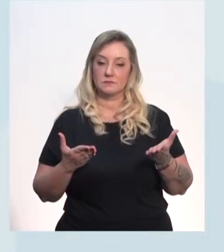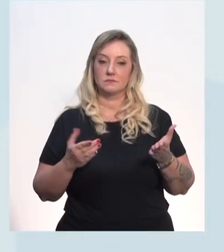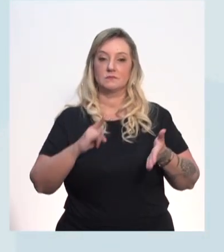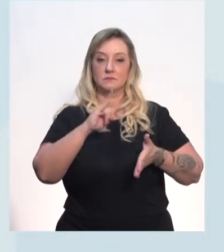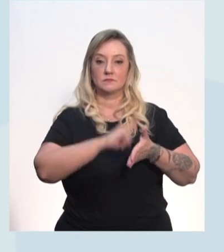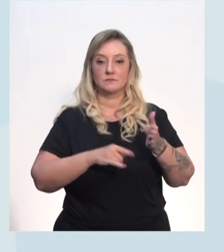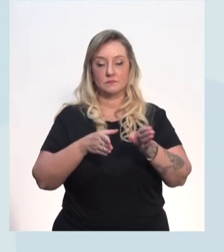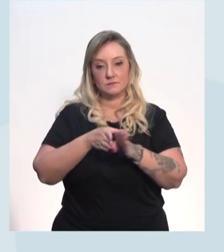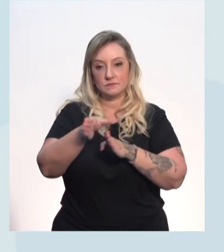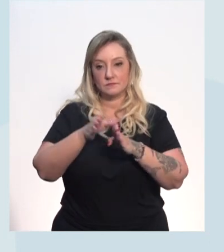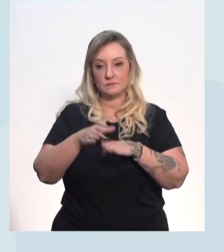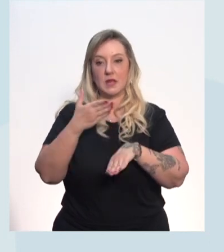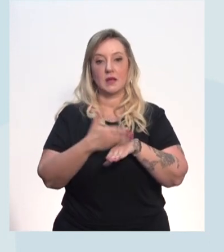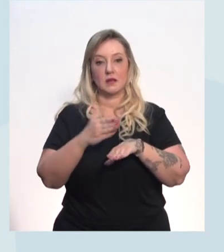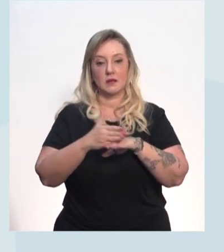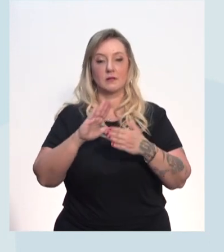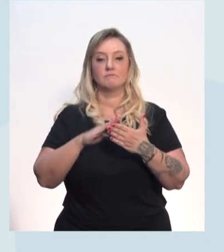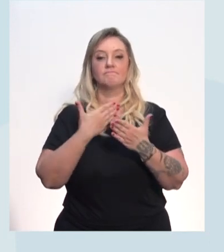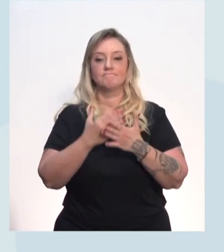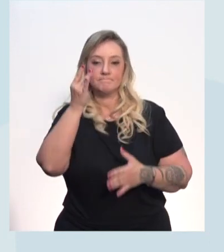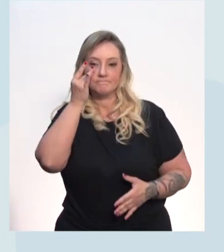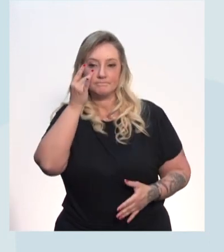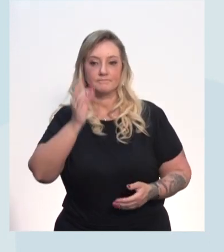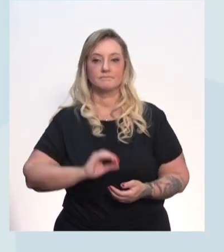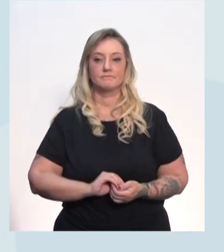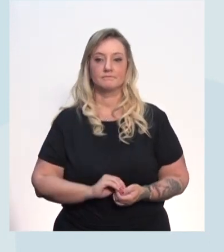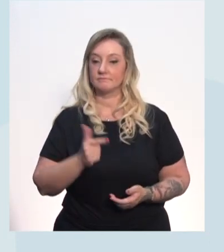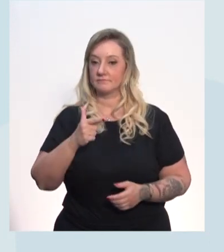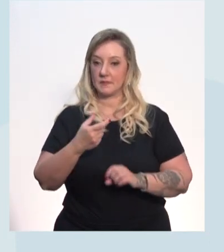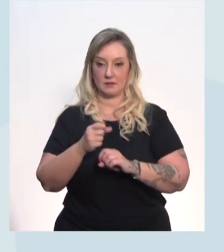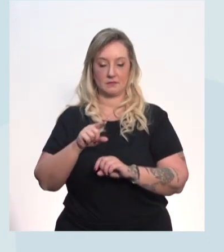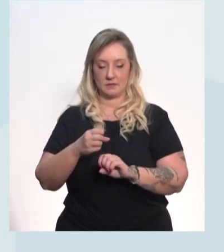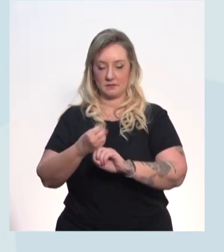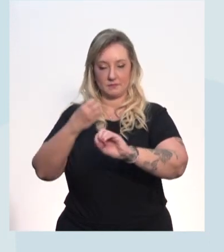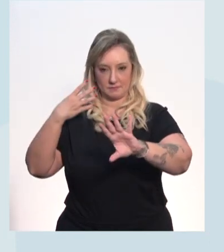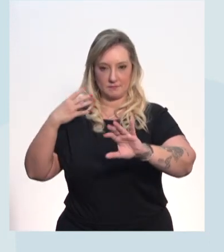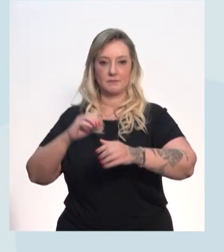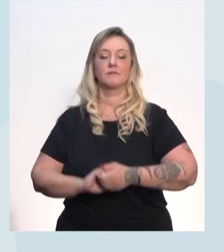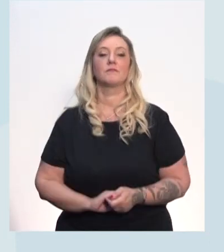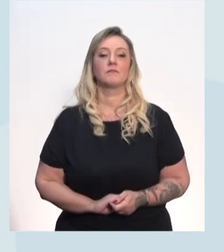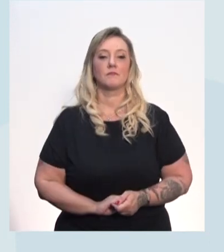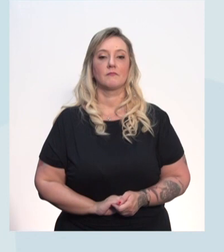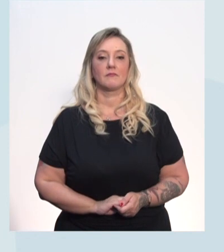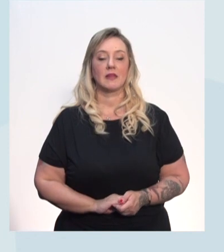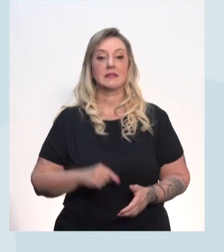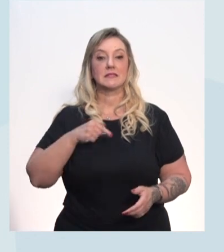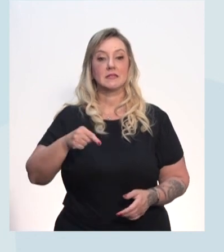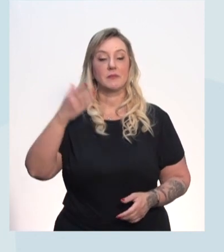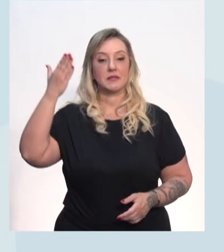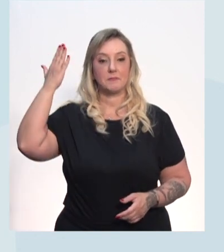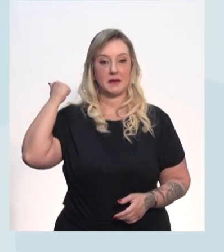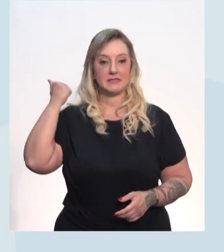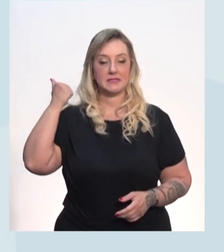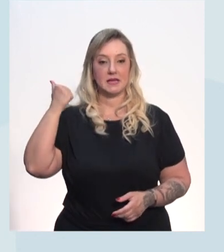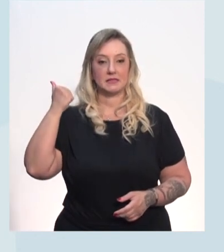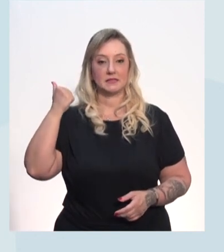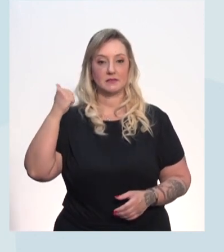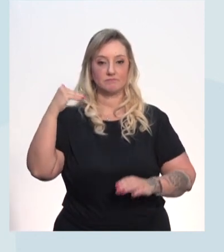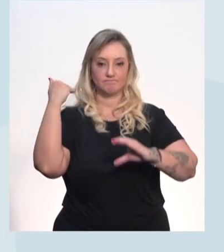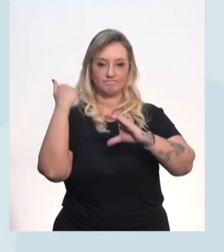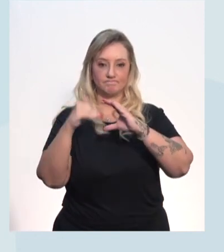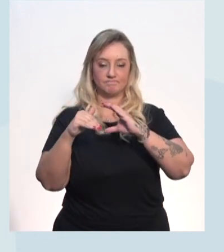para organizar uma sequência de pautas e atividades de acordo com o que vocês necessitam, tá bom? Vou pedir para passar